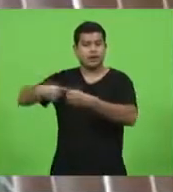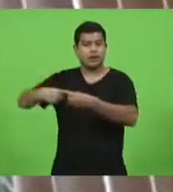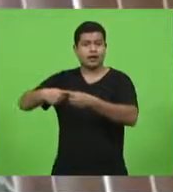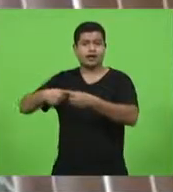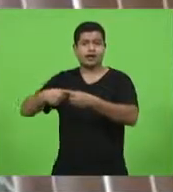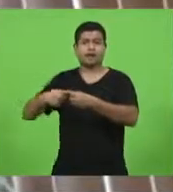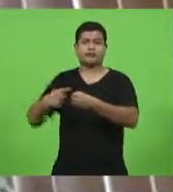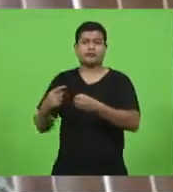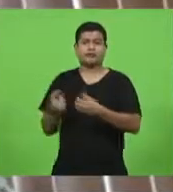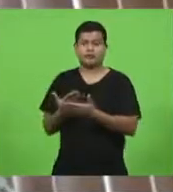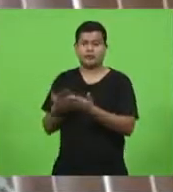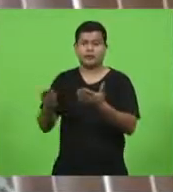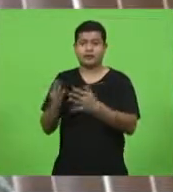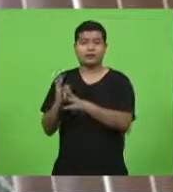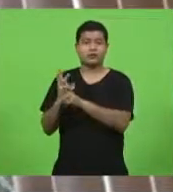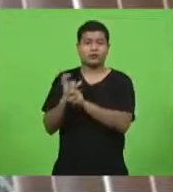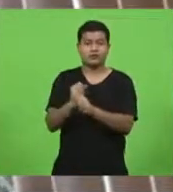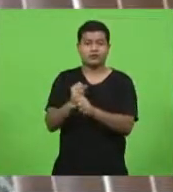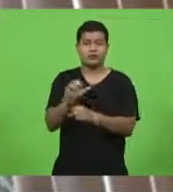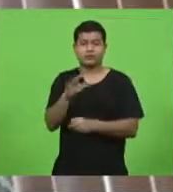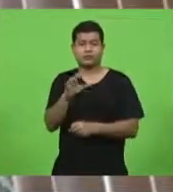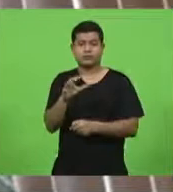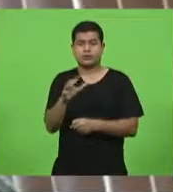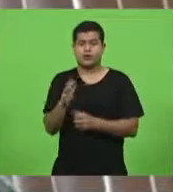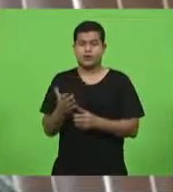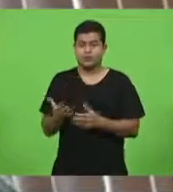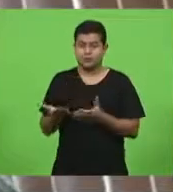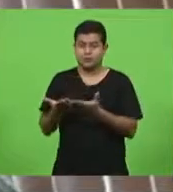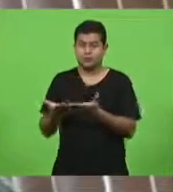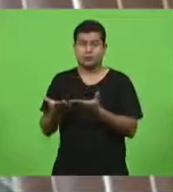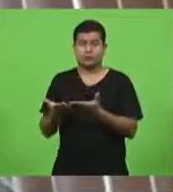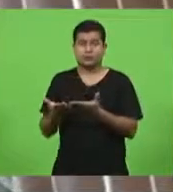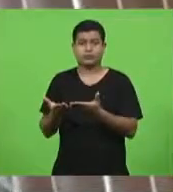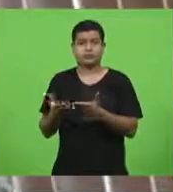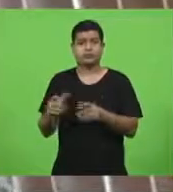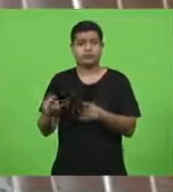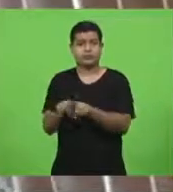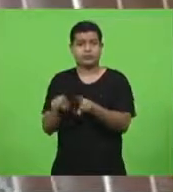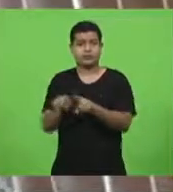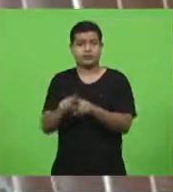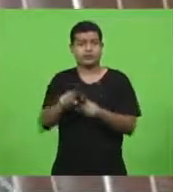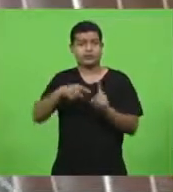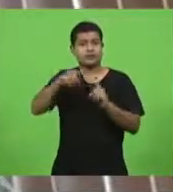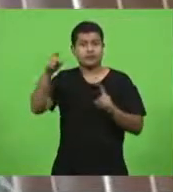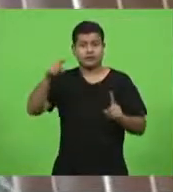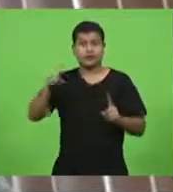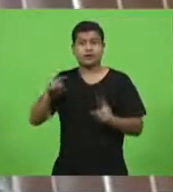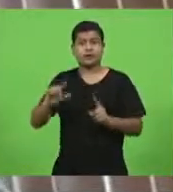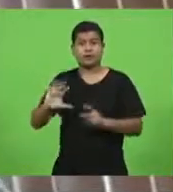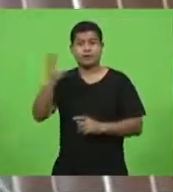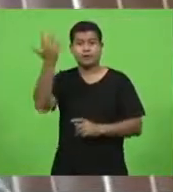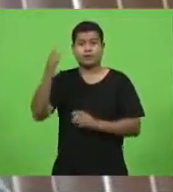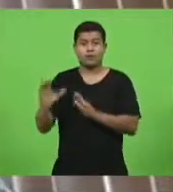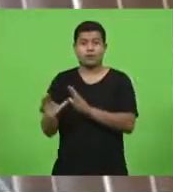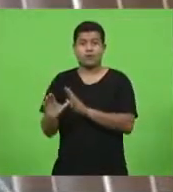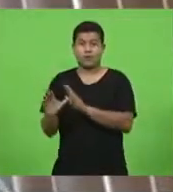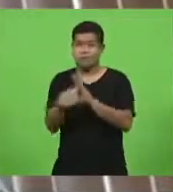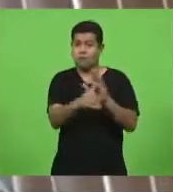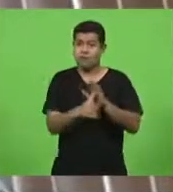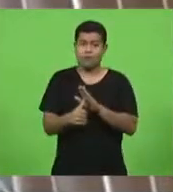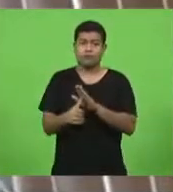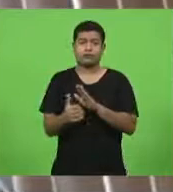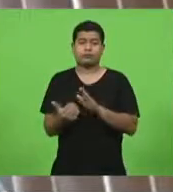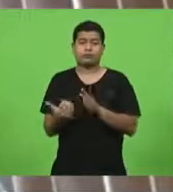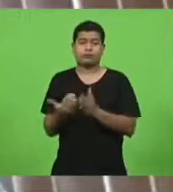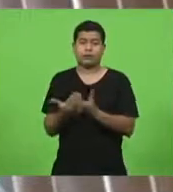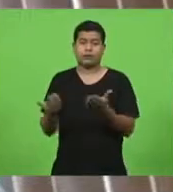policial militar por habitante das cidades catarinenses, estatísticas de ocorrências e índices relativos à passagem